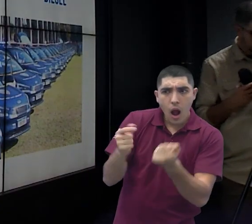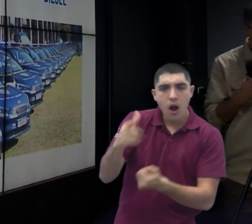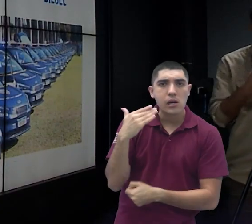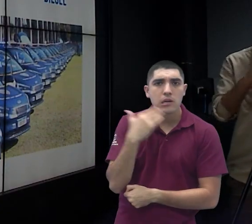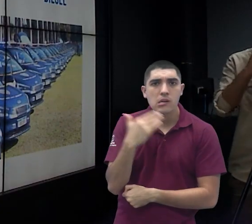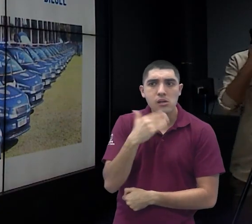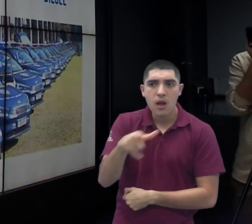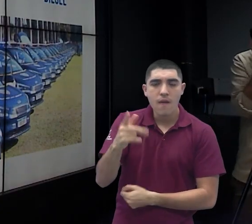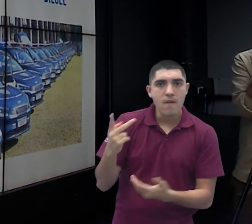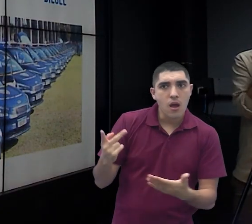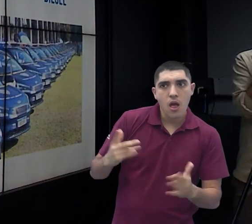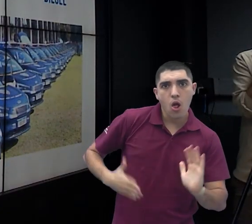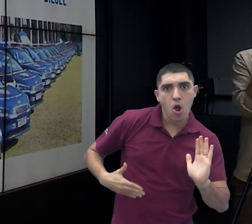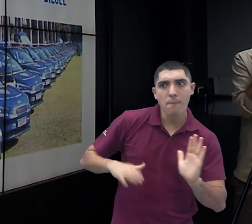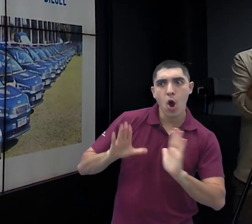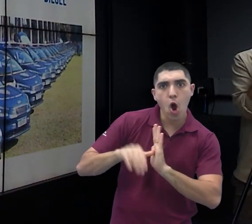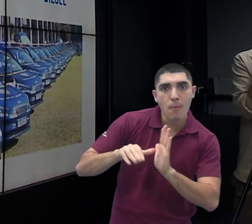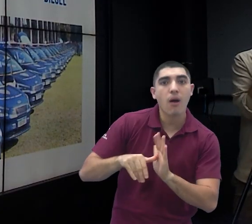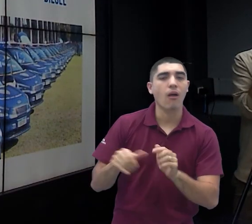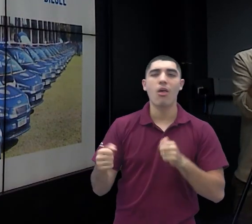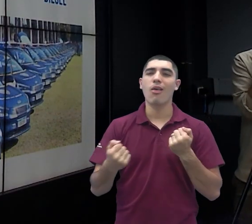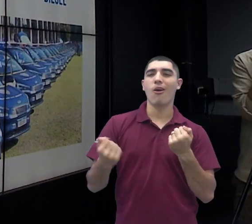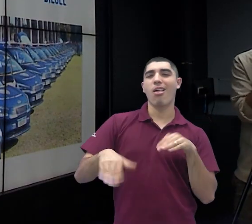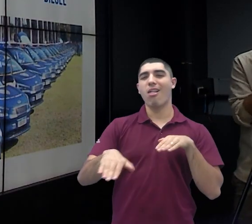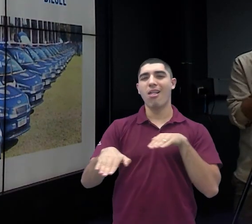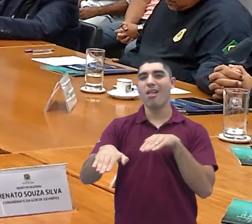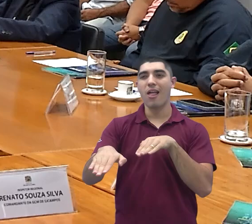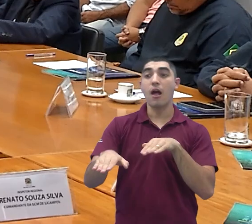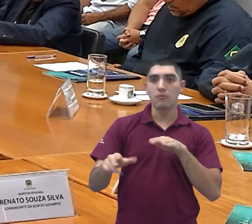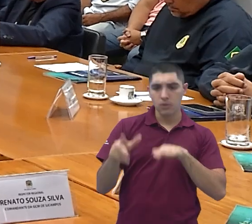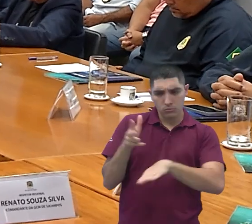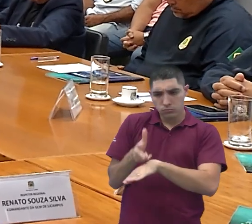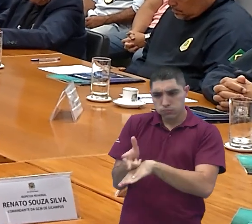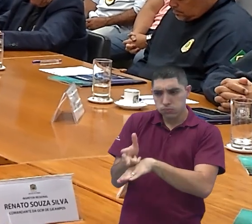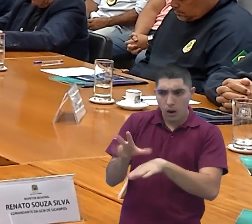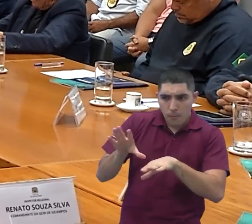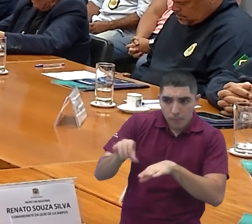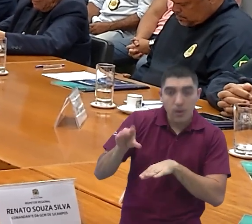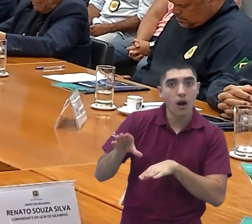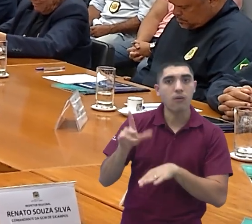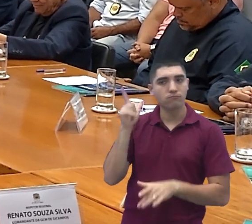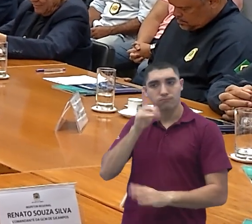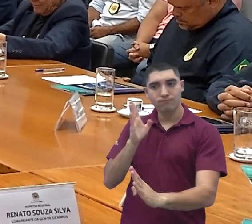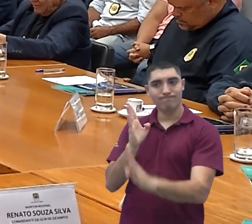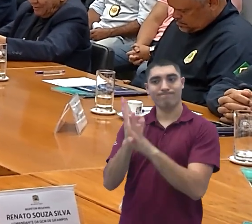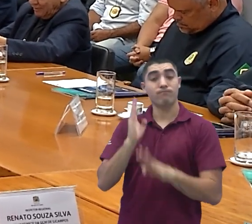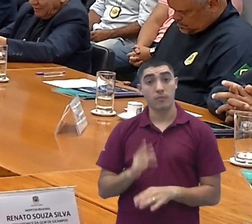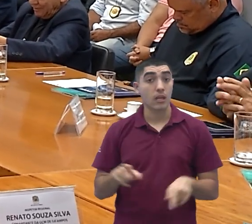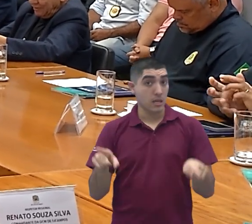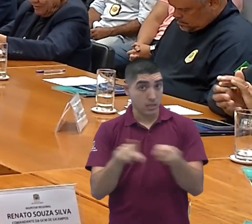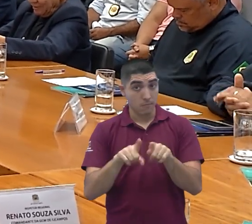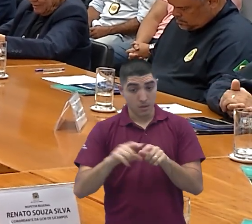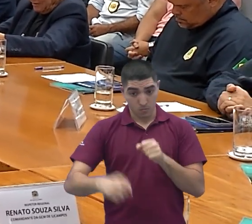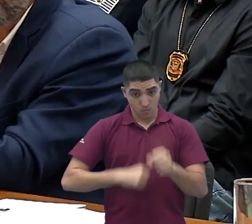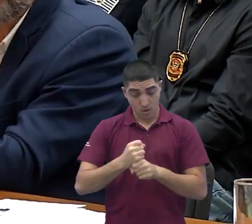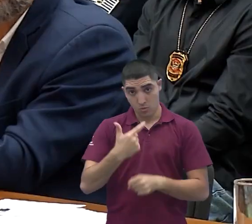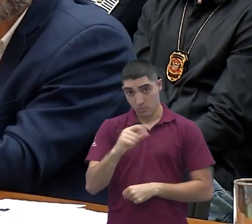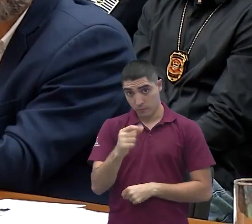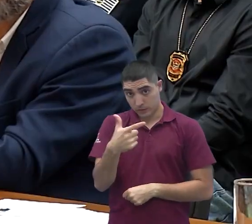identificando veículos irregulares enquanto circulam pelas ruas. Além da área urbana e comercial, o planejamento